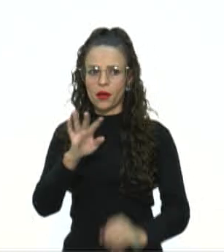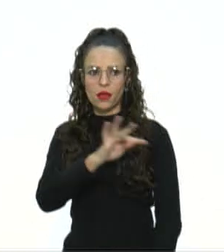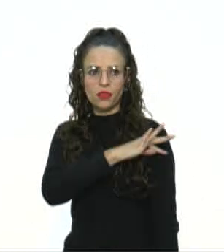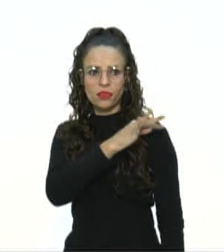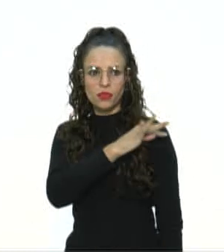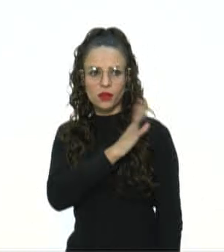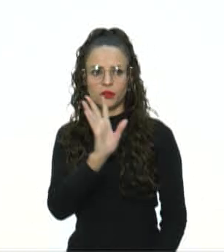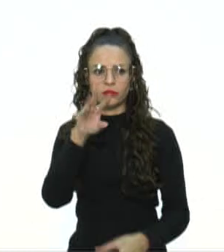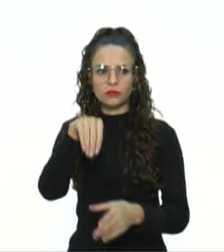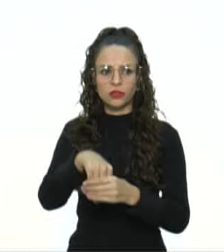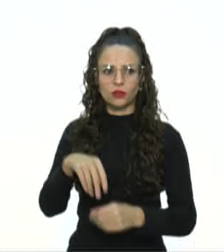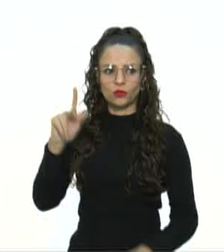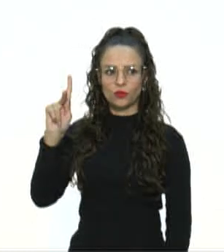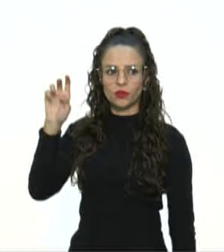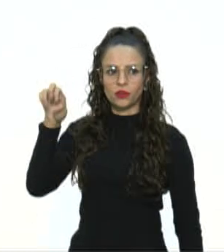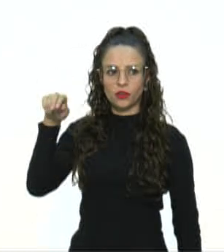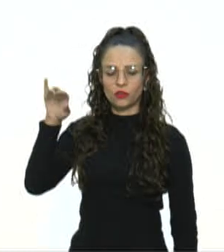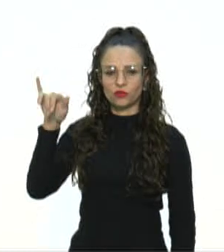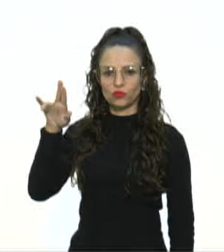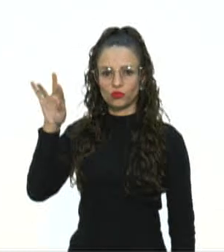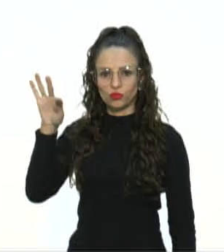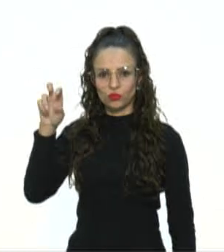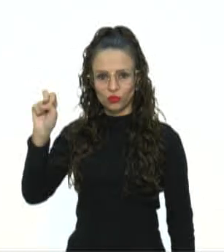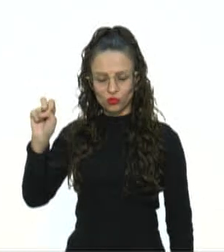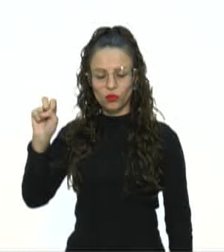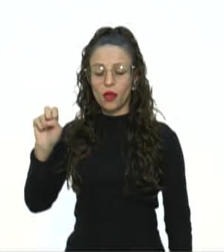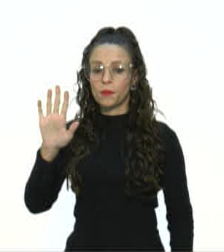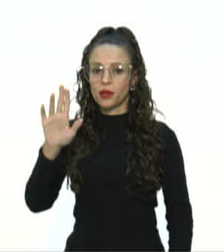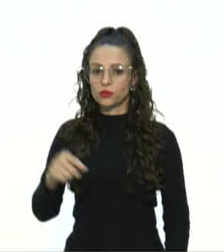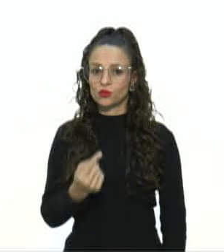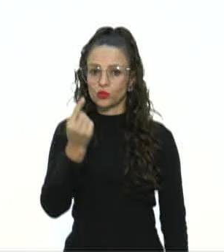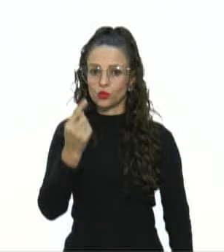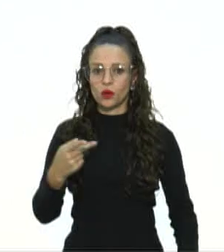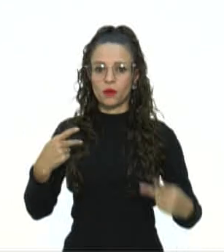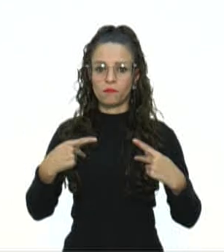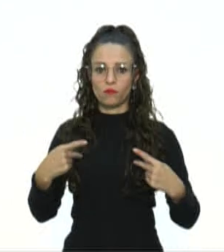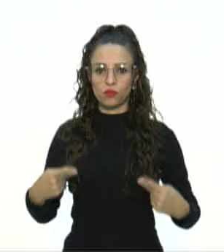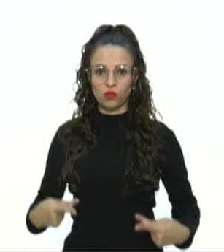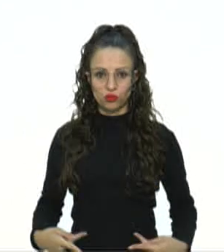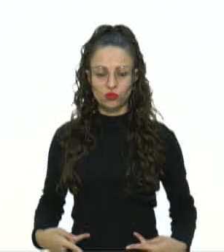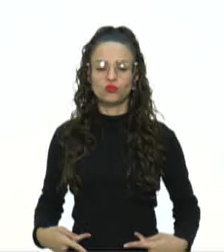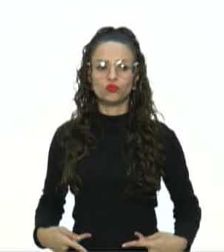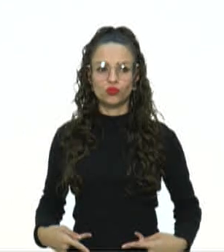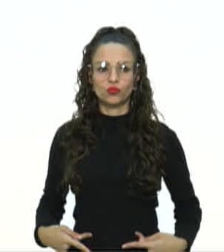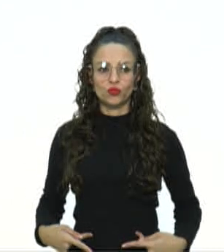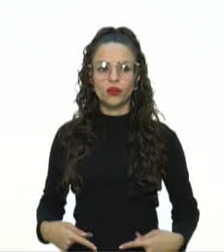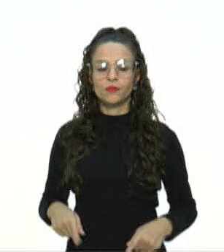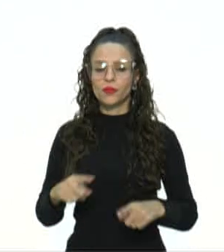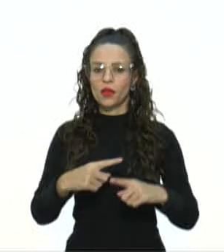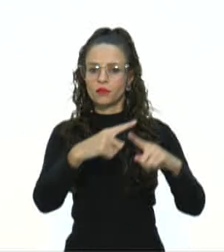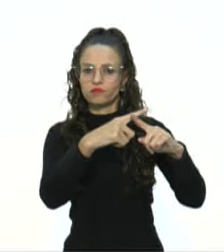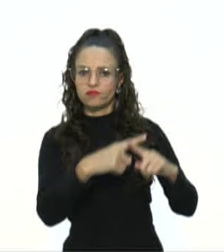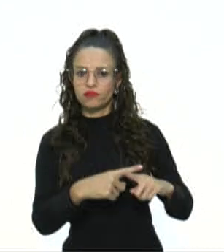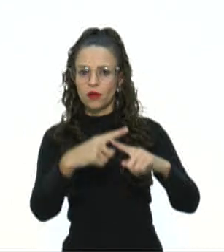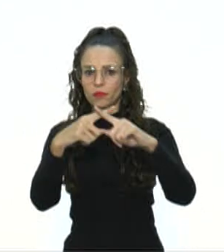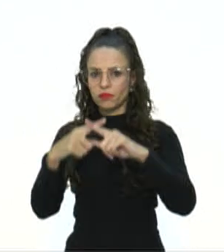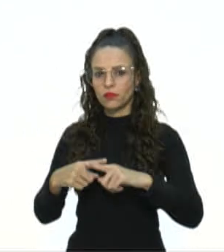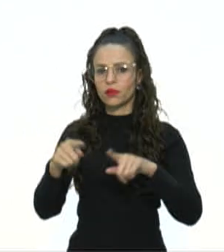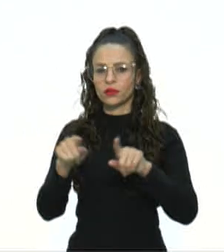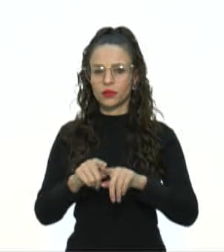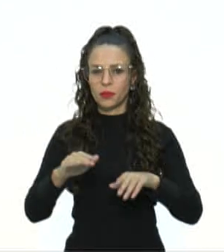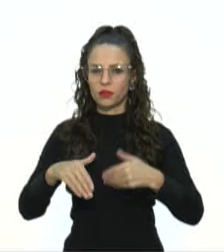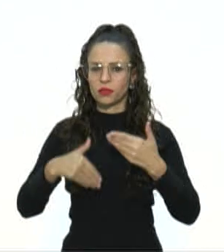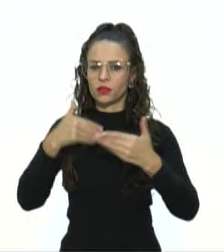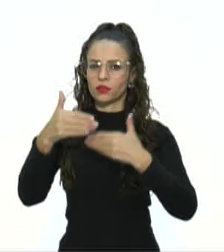Kenjutsu em 4 golpes básicos, né? A partir de uma única postura de luta. A atividade ali é a competição e o desenvolvimento